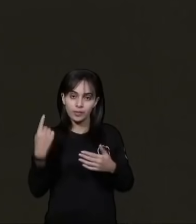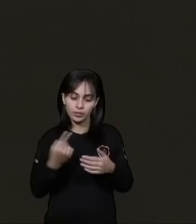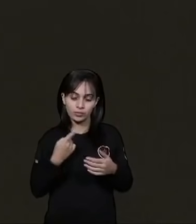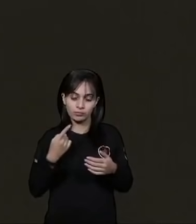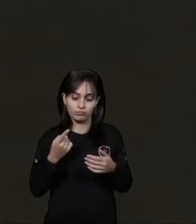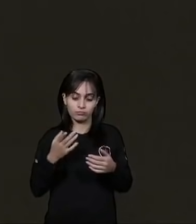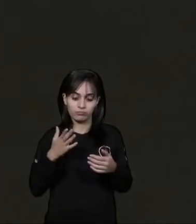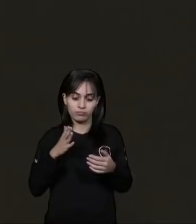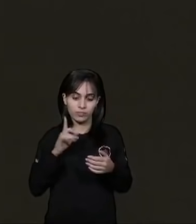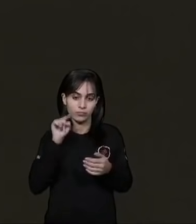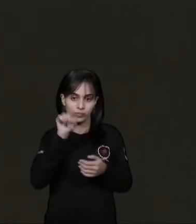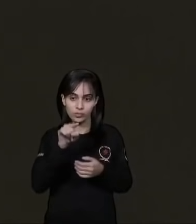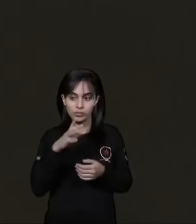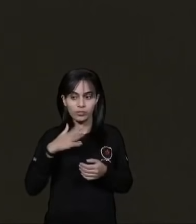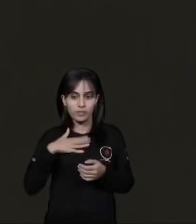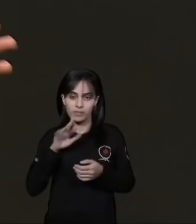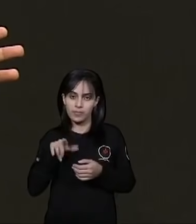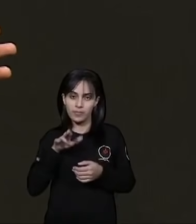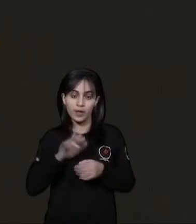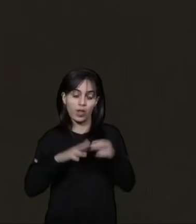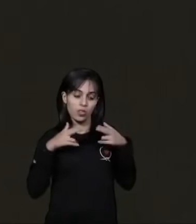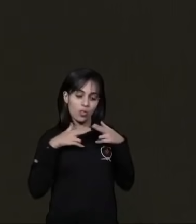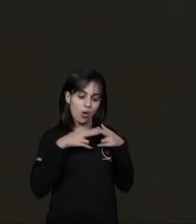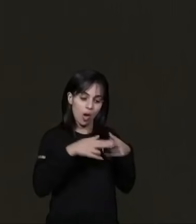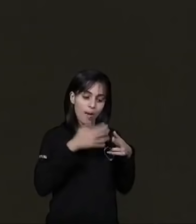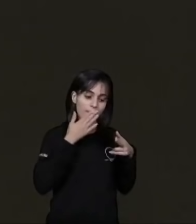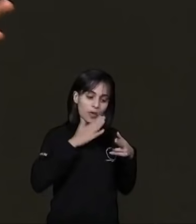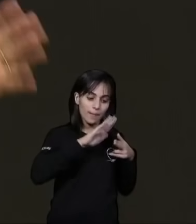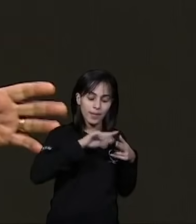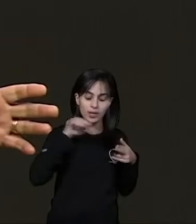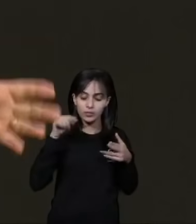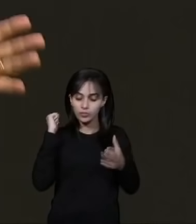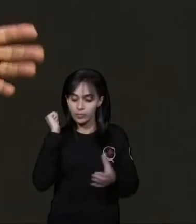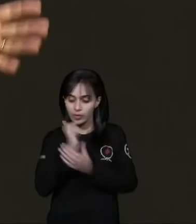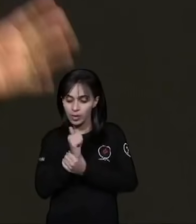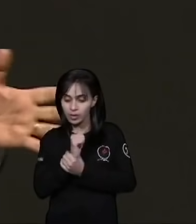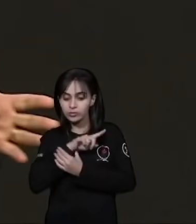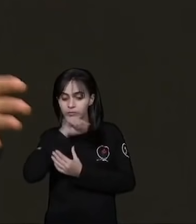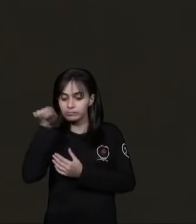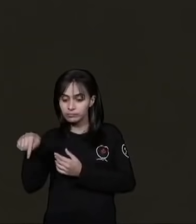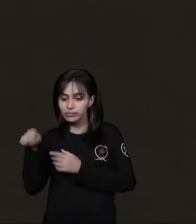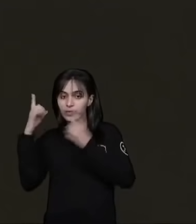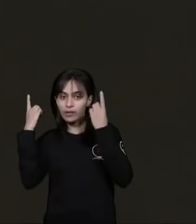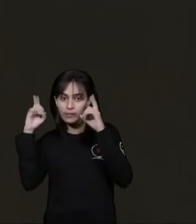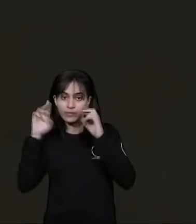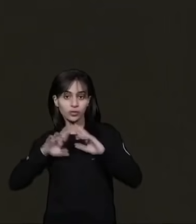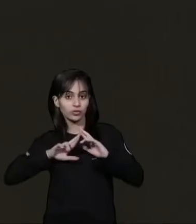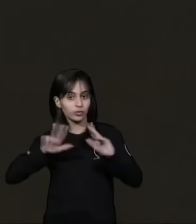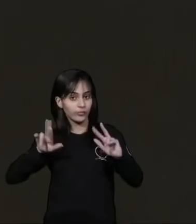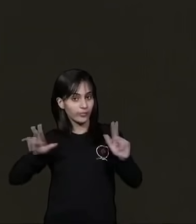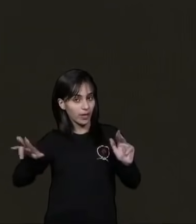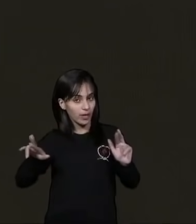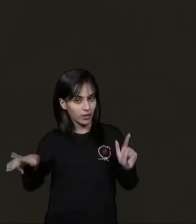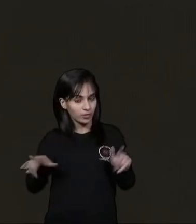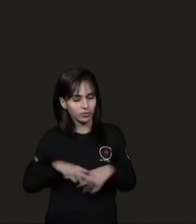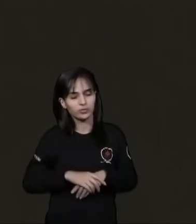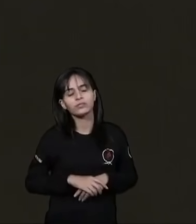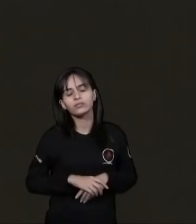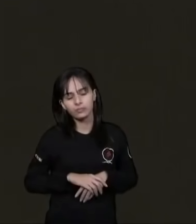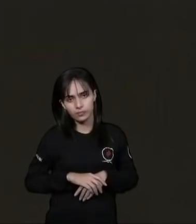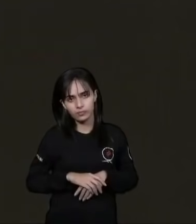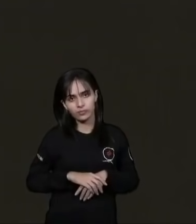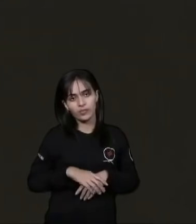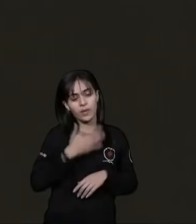e a promessa de Deus para Noé é diferente para Abraão e a diferente de Davi E